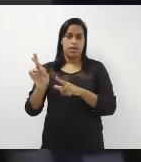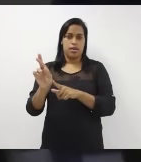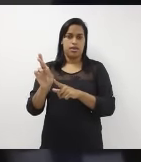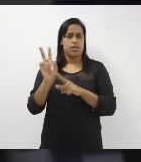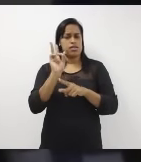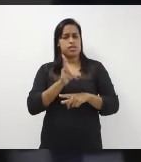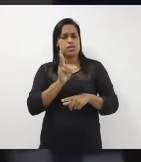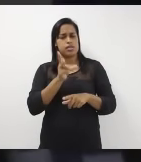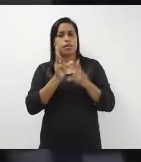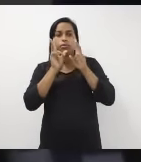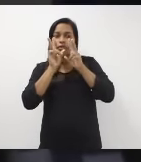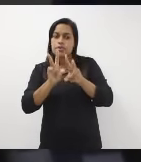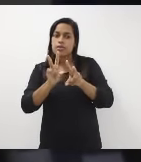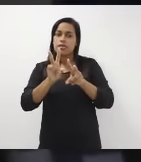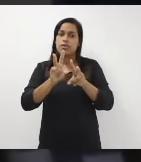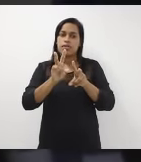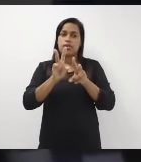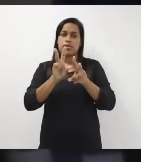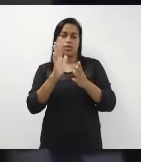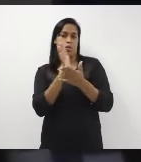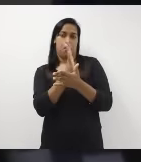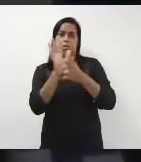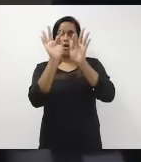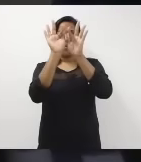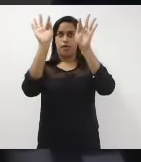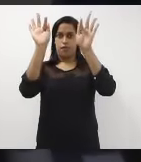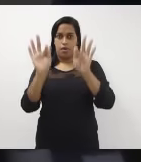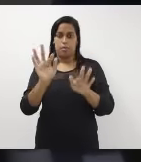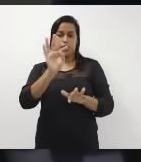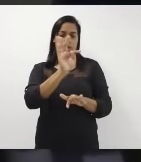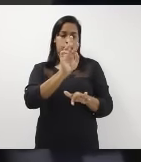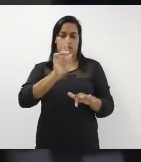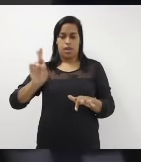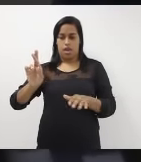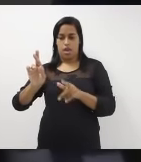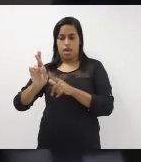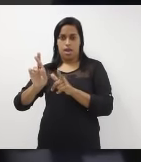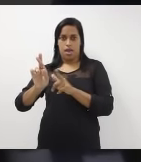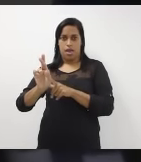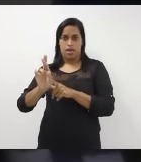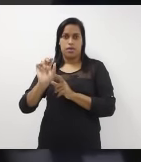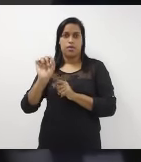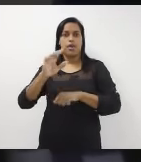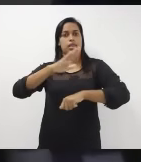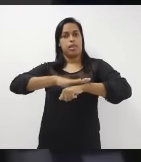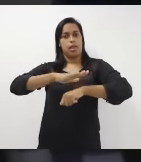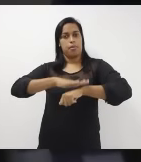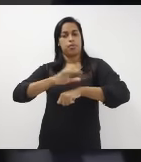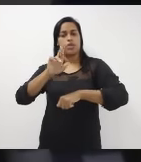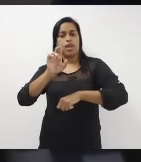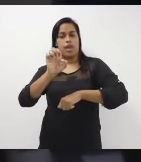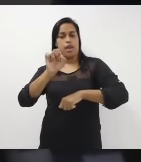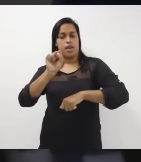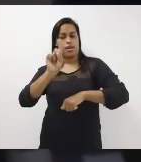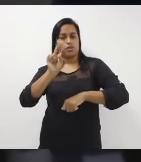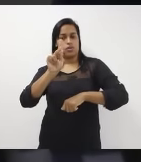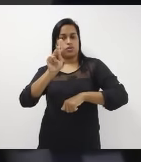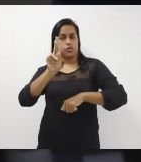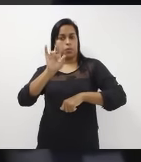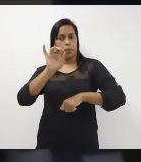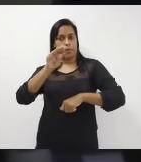ver posteriormente alguma fórmula, você vai saber que TR vai estar relacionado ao tempo de ressuprimento.